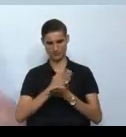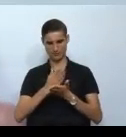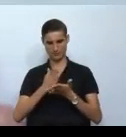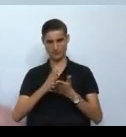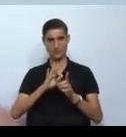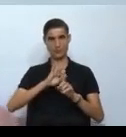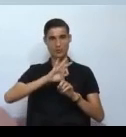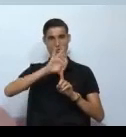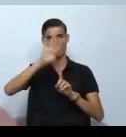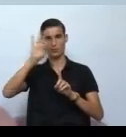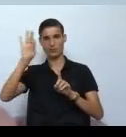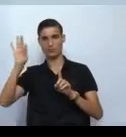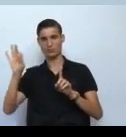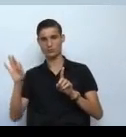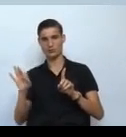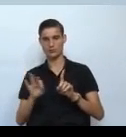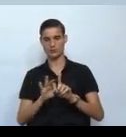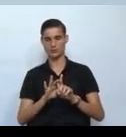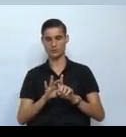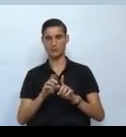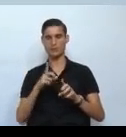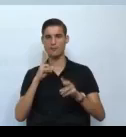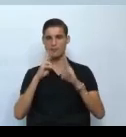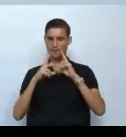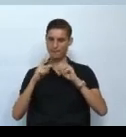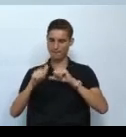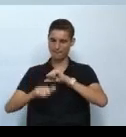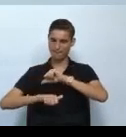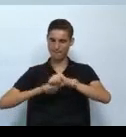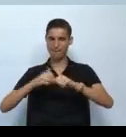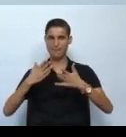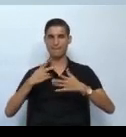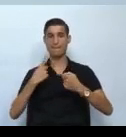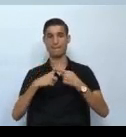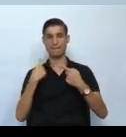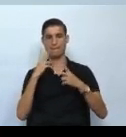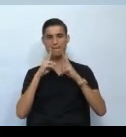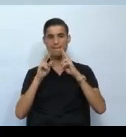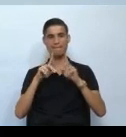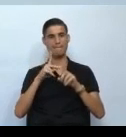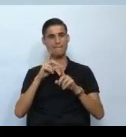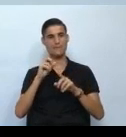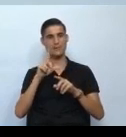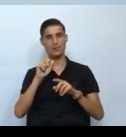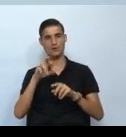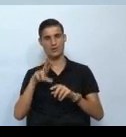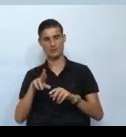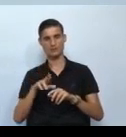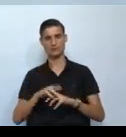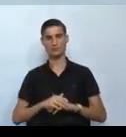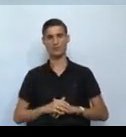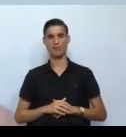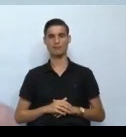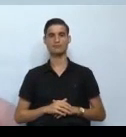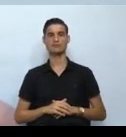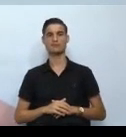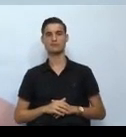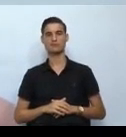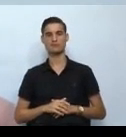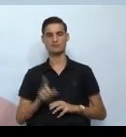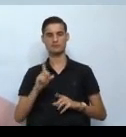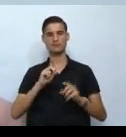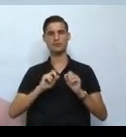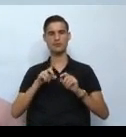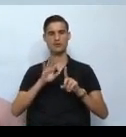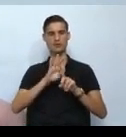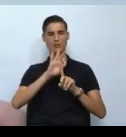de contorno, as nossas condições de contorno vão mudar agora, porque a gente está trabalhando com coordenada polar, tá? Então, qual que vai ser a minha